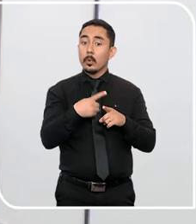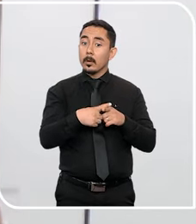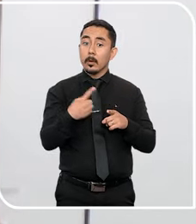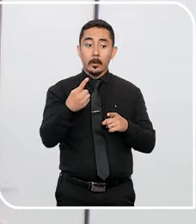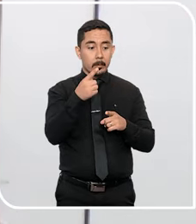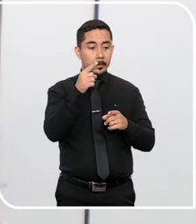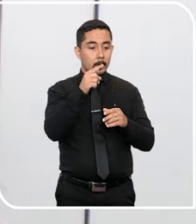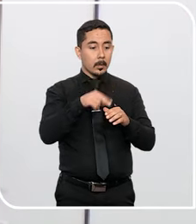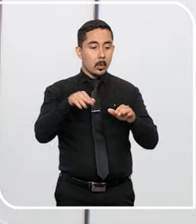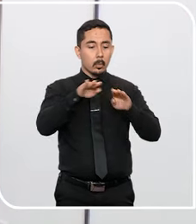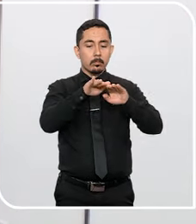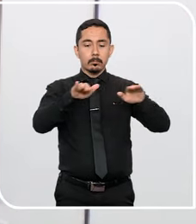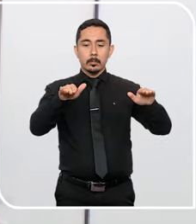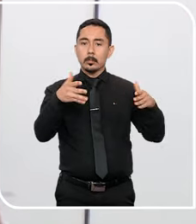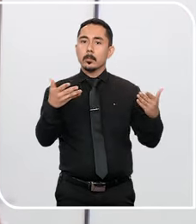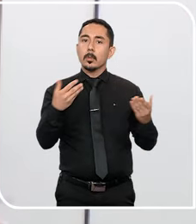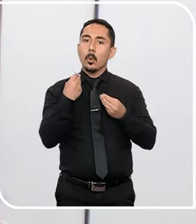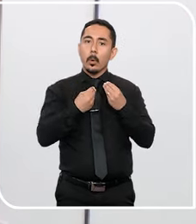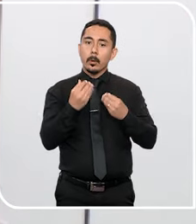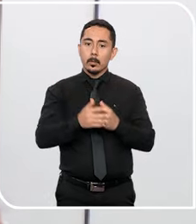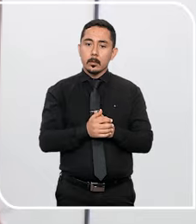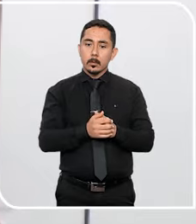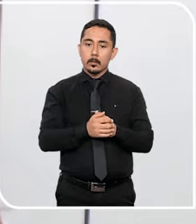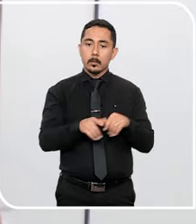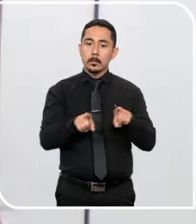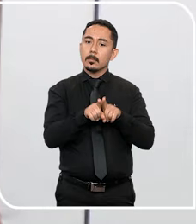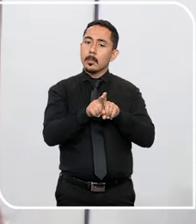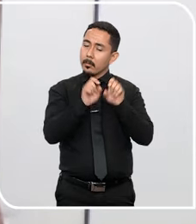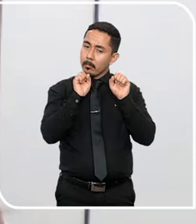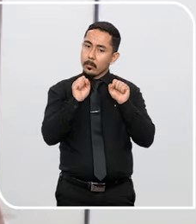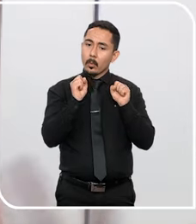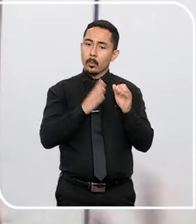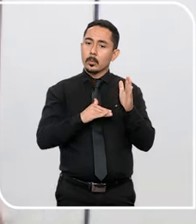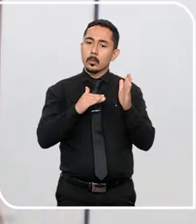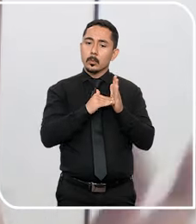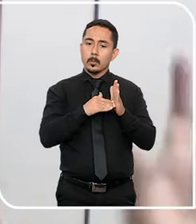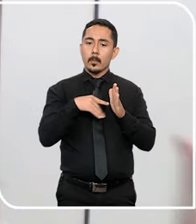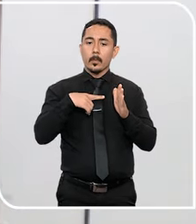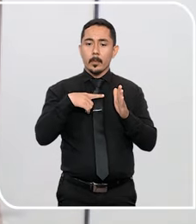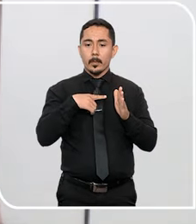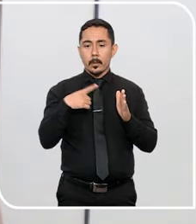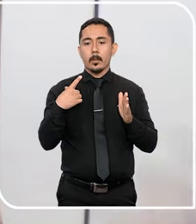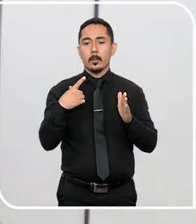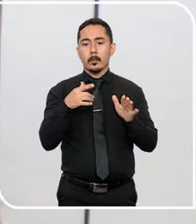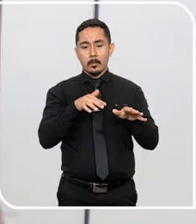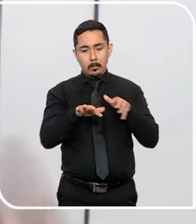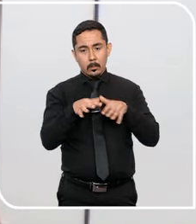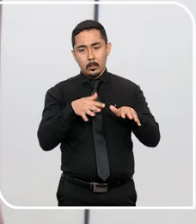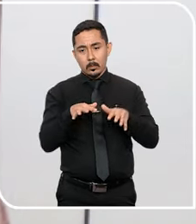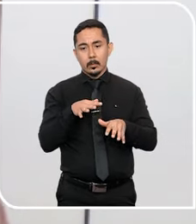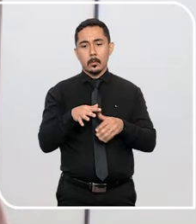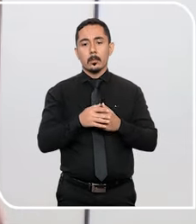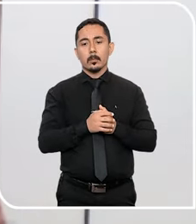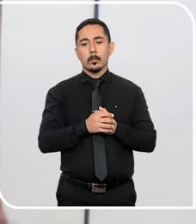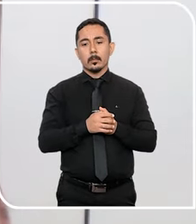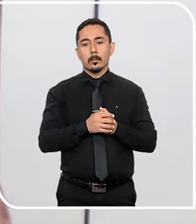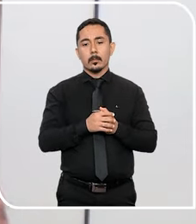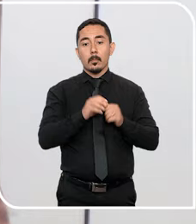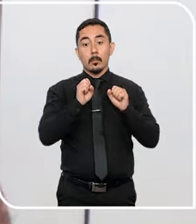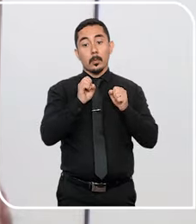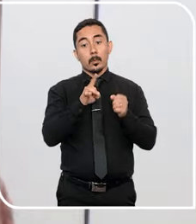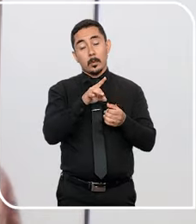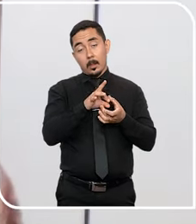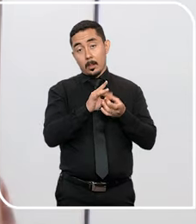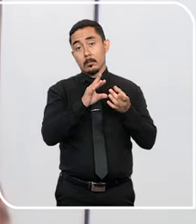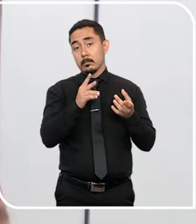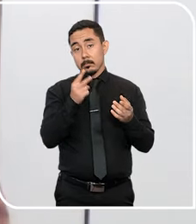cirurgias por causa da altura da maca e era possível que fosse permitido que hou uma mobilização ali para